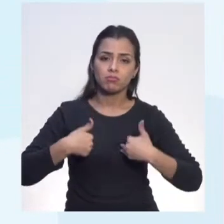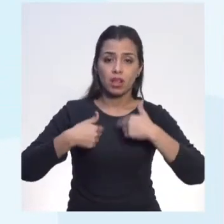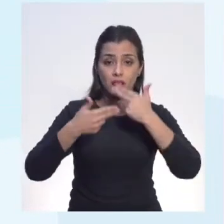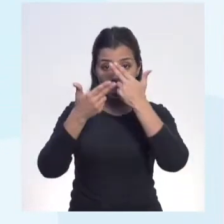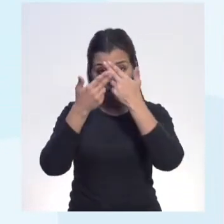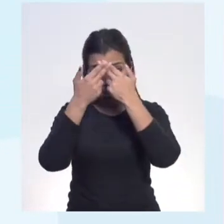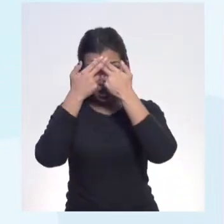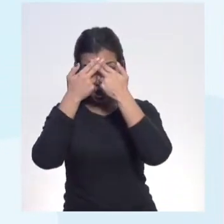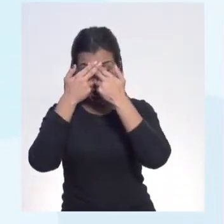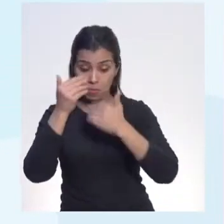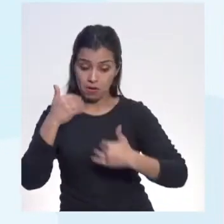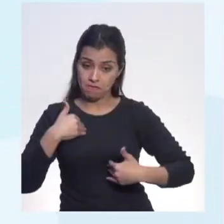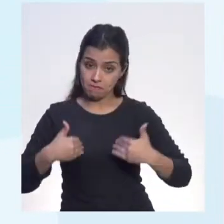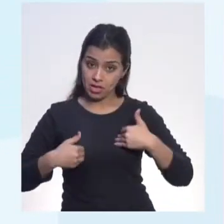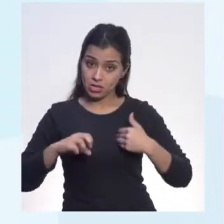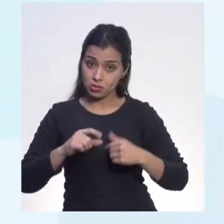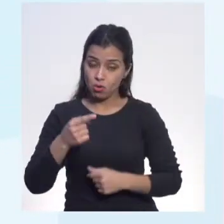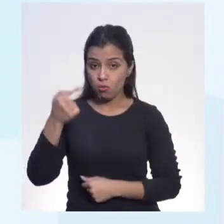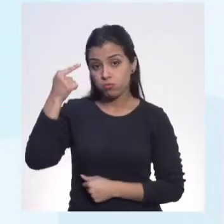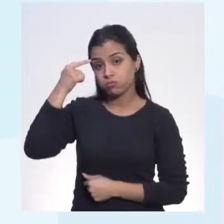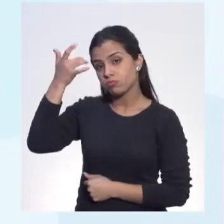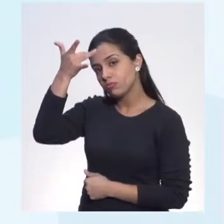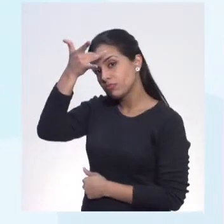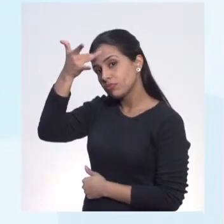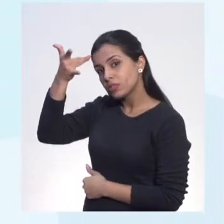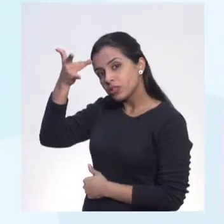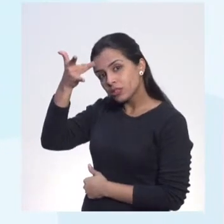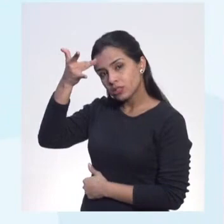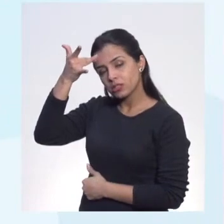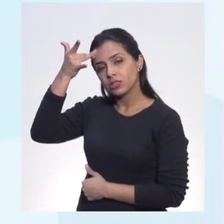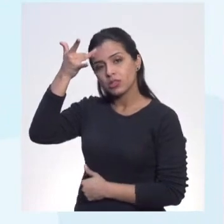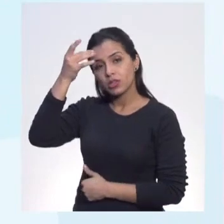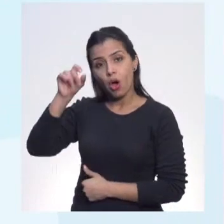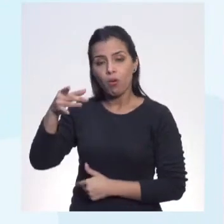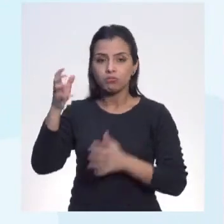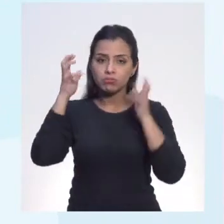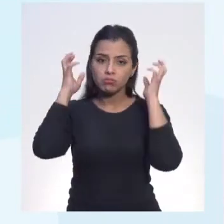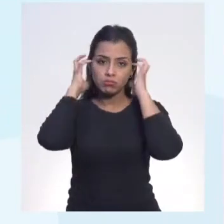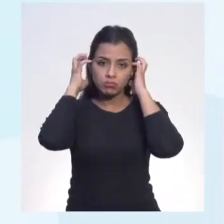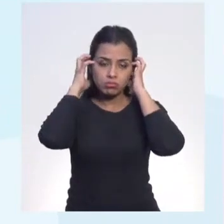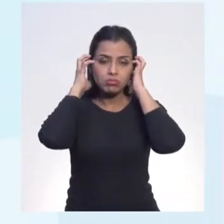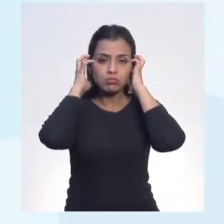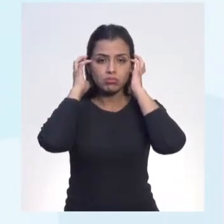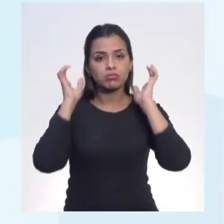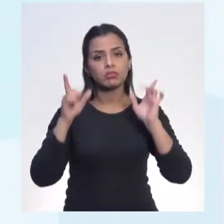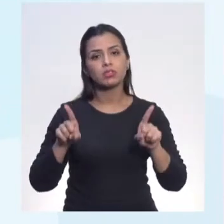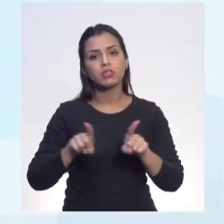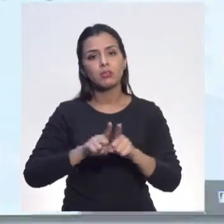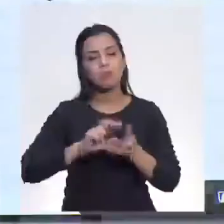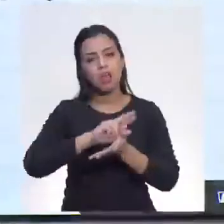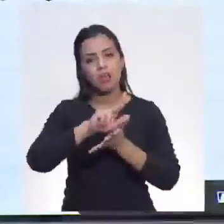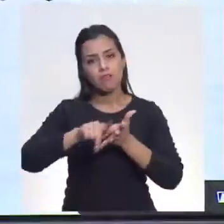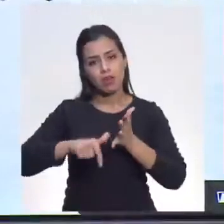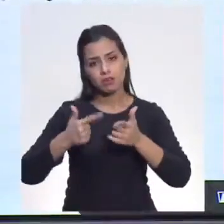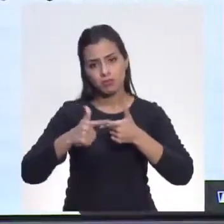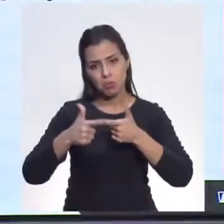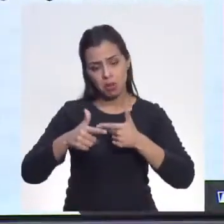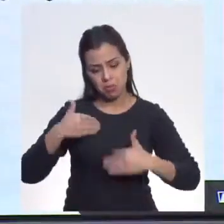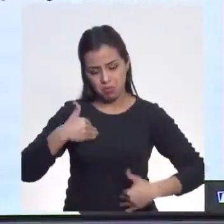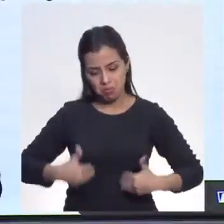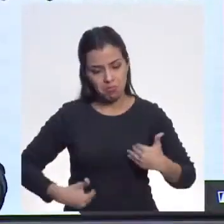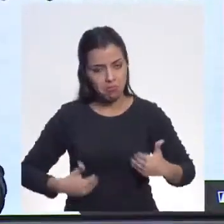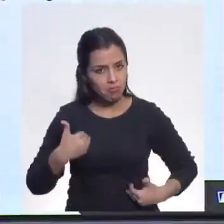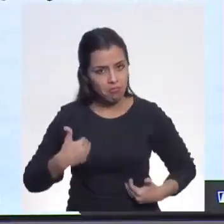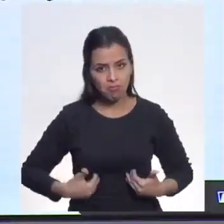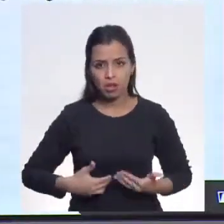traumas físicos, né, tanto lesões, né, no aparelho fonador, como também outros tipos, né, de problemas. Às vezes, pessoas